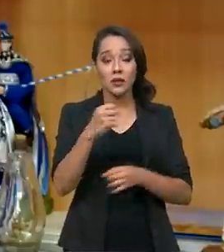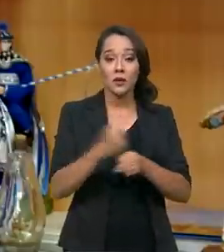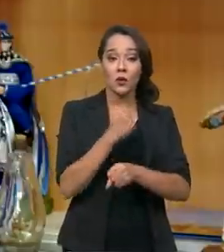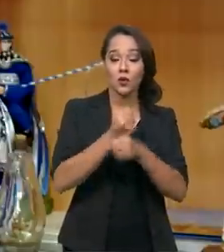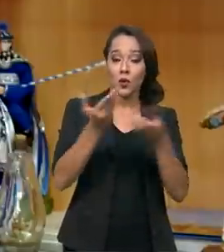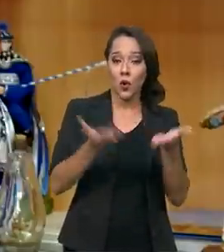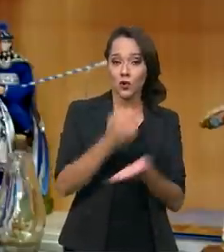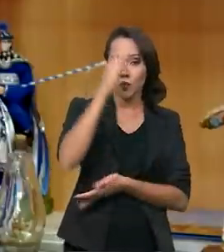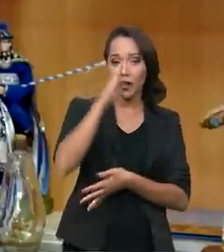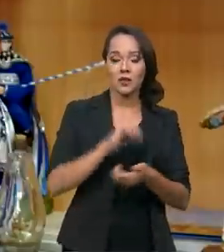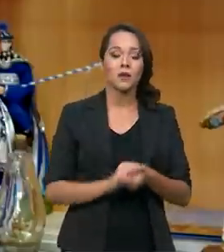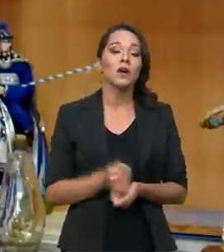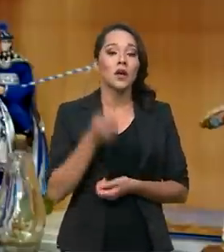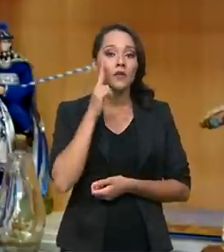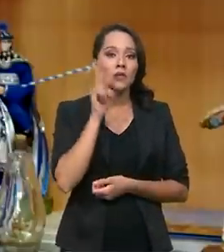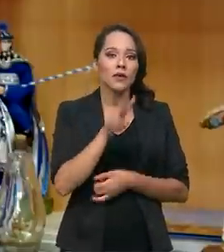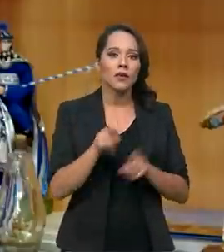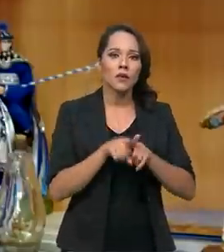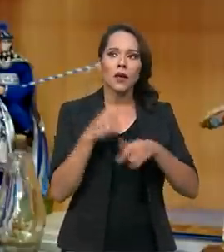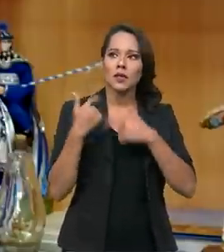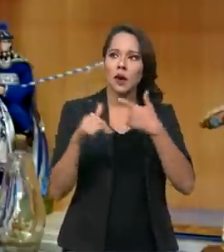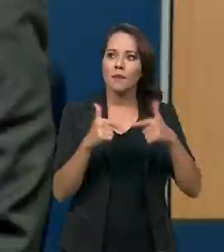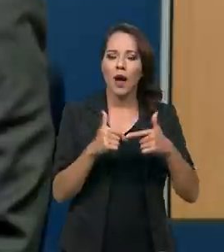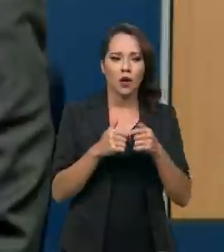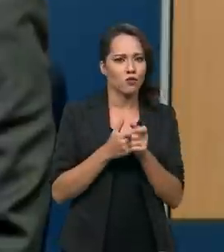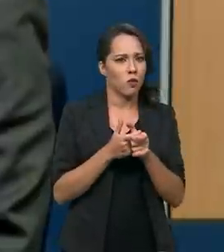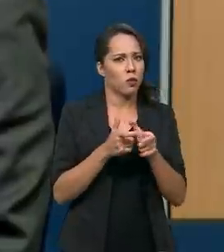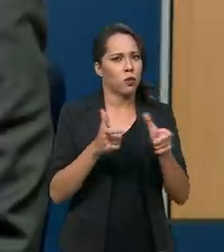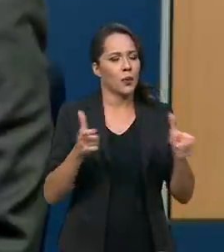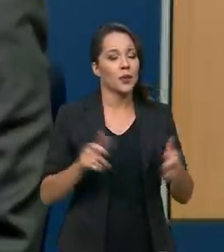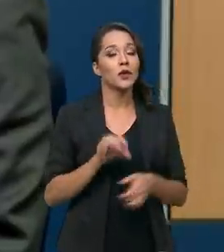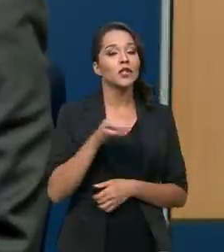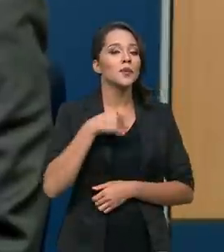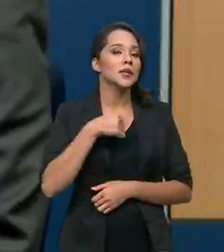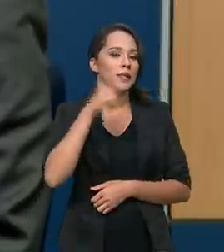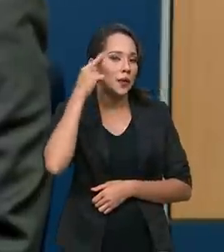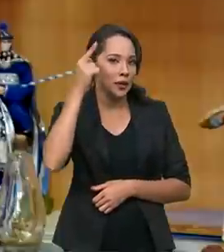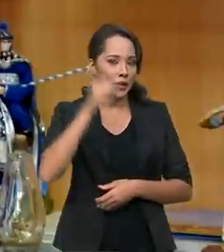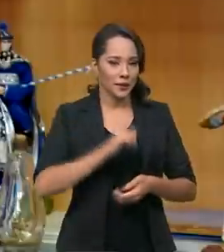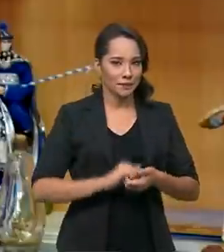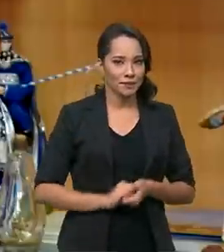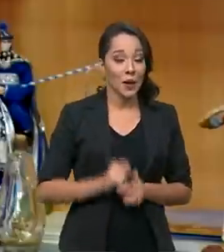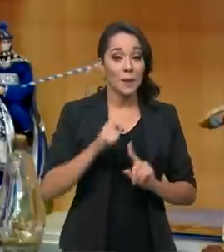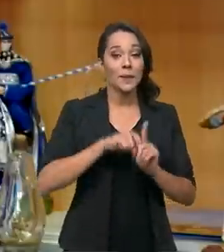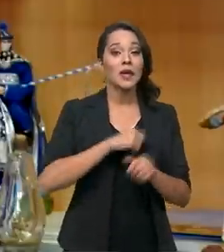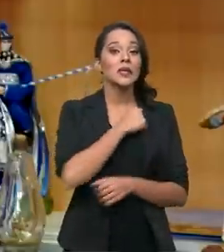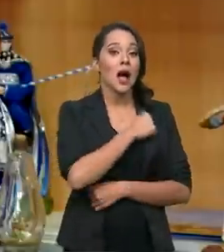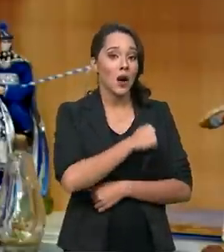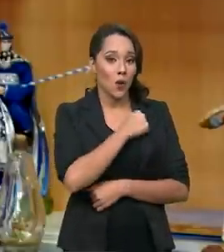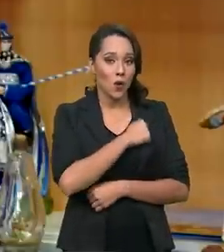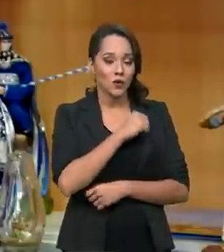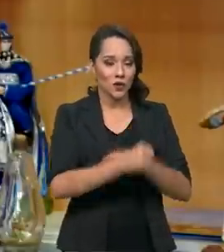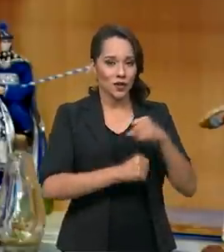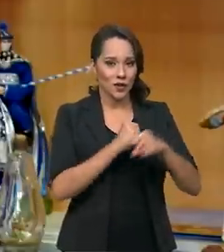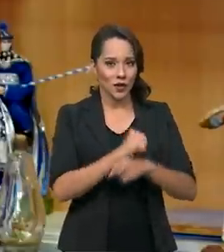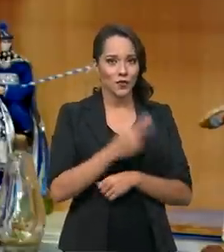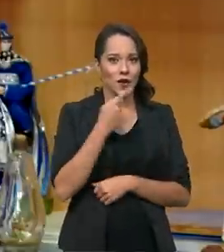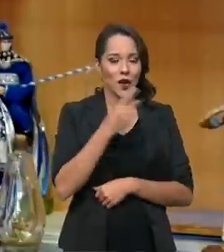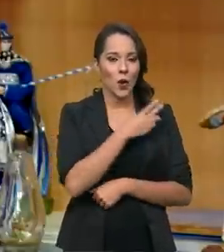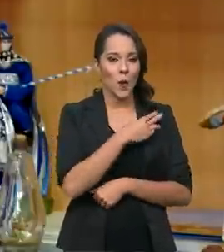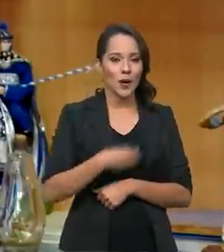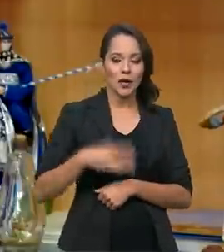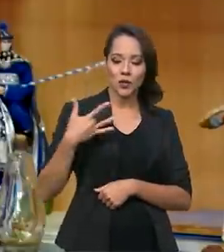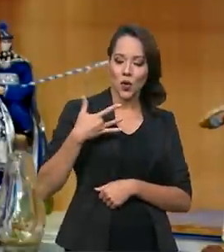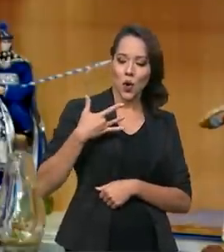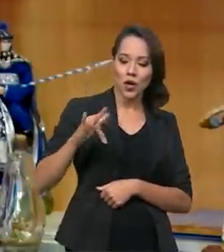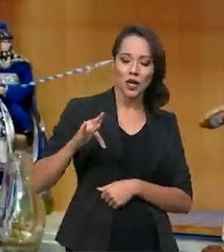hoje no Brasil e você veio a geração de emprego a pleno Você tem uma ideia em agosto desse ano eu falei com o